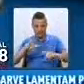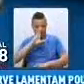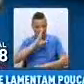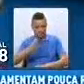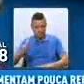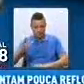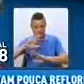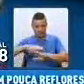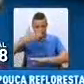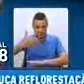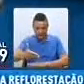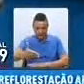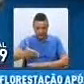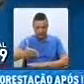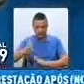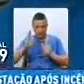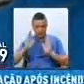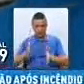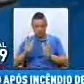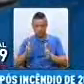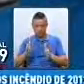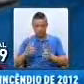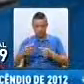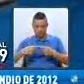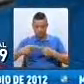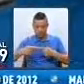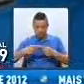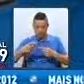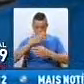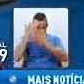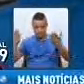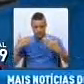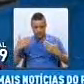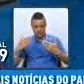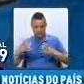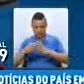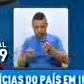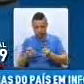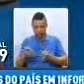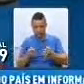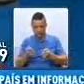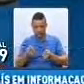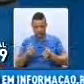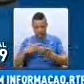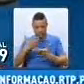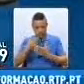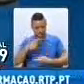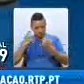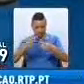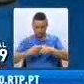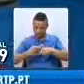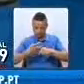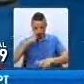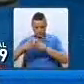sair cá para fora, como já é hábito, neste período de verão. Faz parte da nossa estratégia de nos dar a conhecer, de cativar as pessoas para o